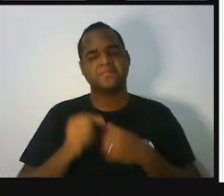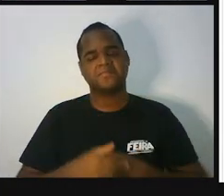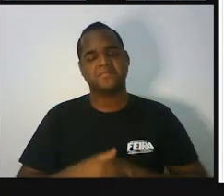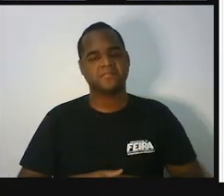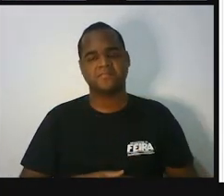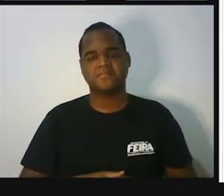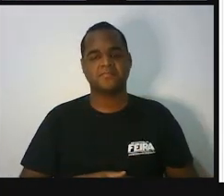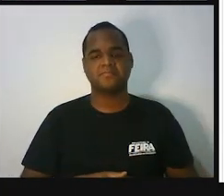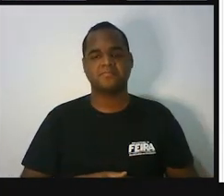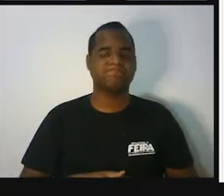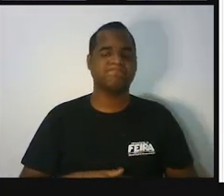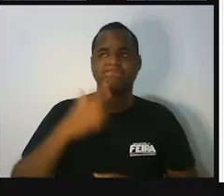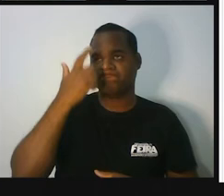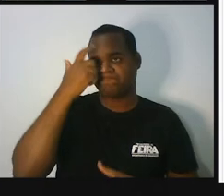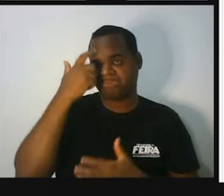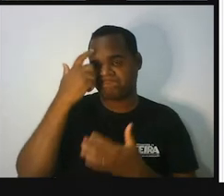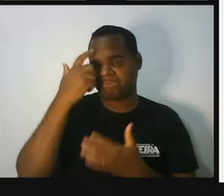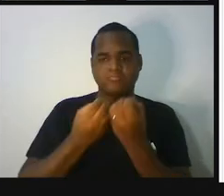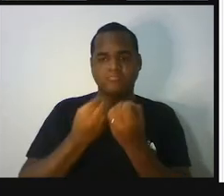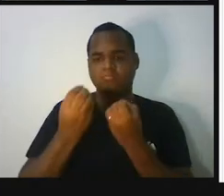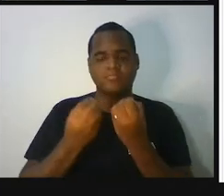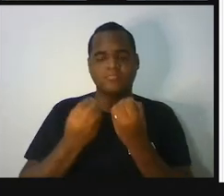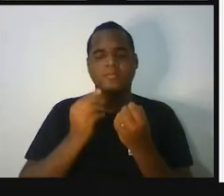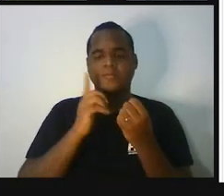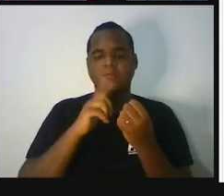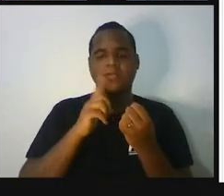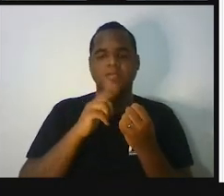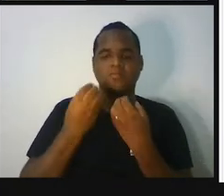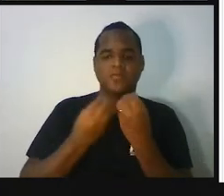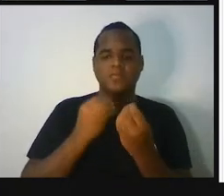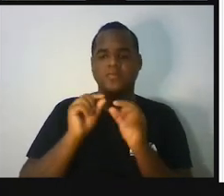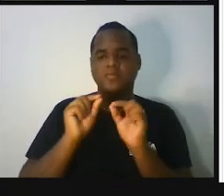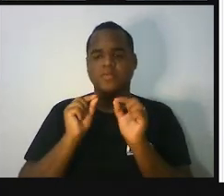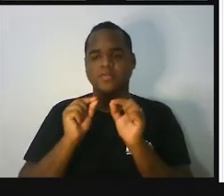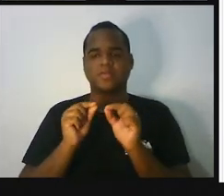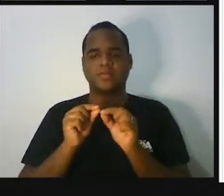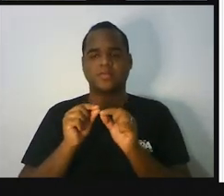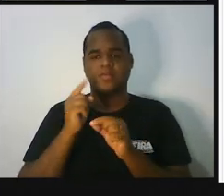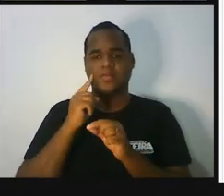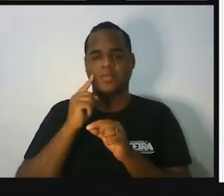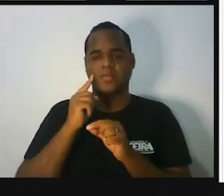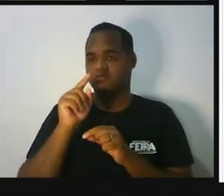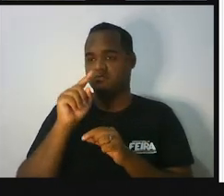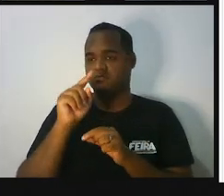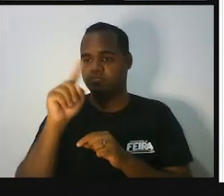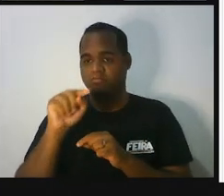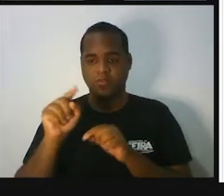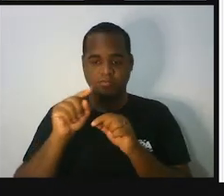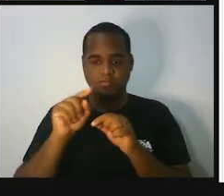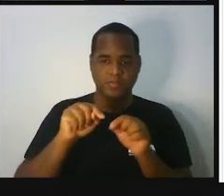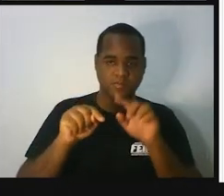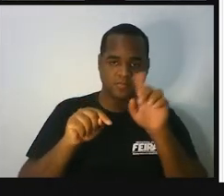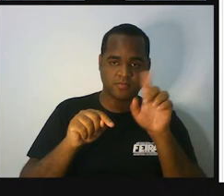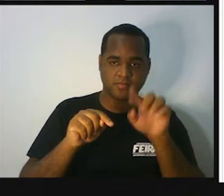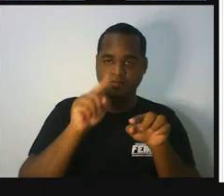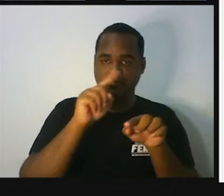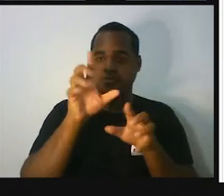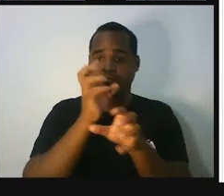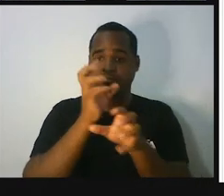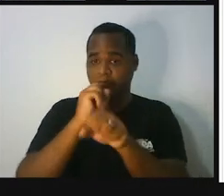Como é que eu vou descobrir, professor? Sempre esse... Professor, meça aí para ficar mais fácil, vá. Não, não vou